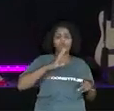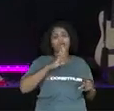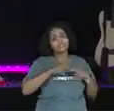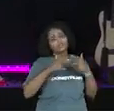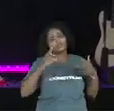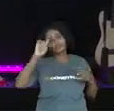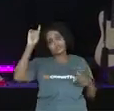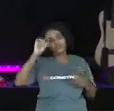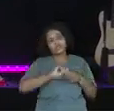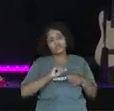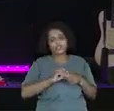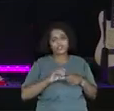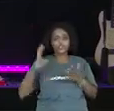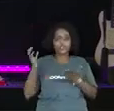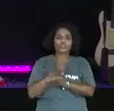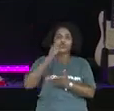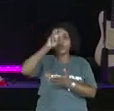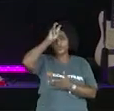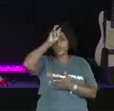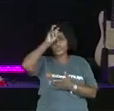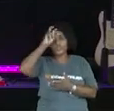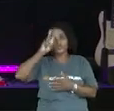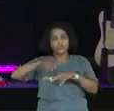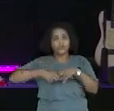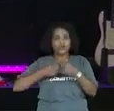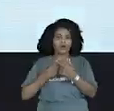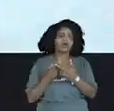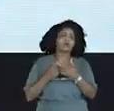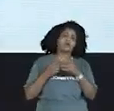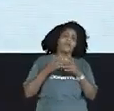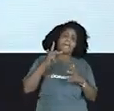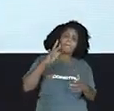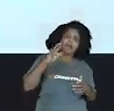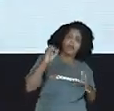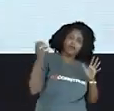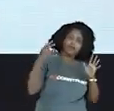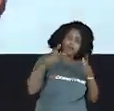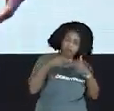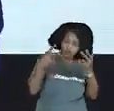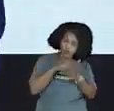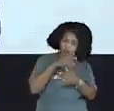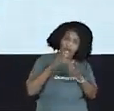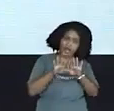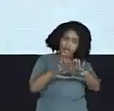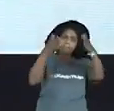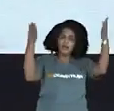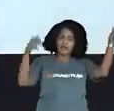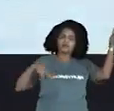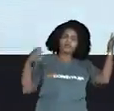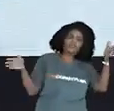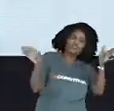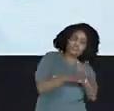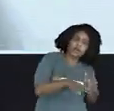as coisas que Deus fez Deus tirou do Egito através das pragas eles atravessaram o mar vermelho ele chegar na Terra